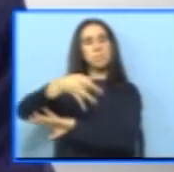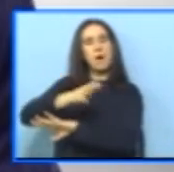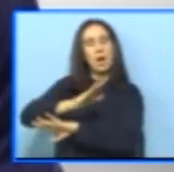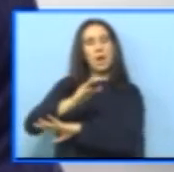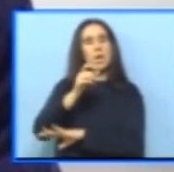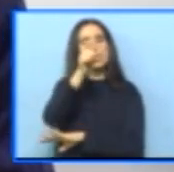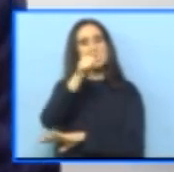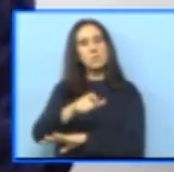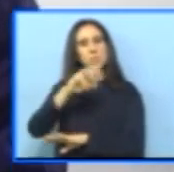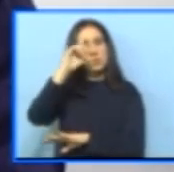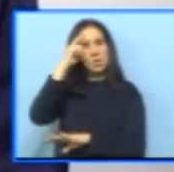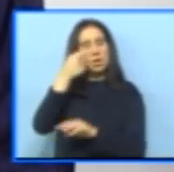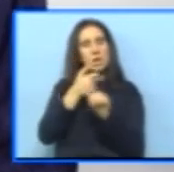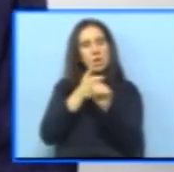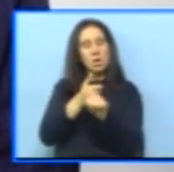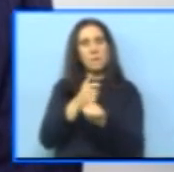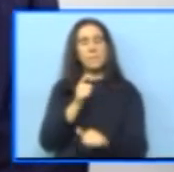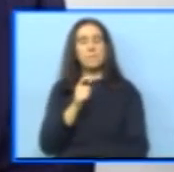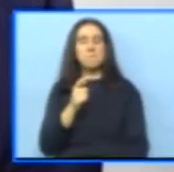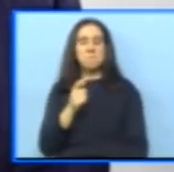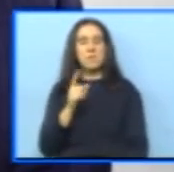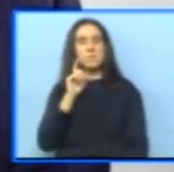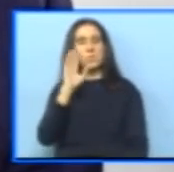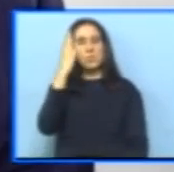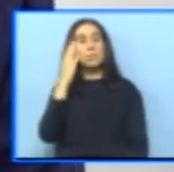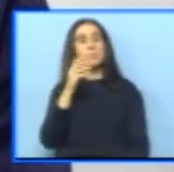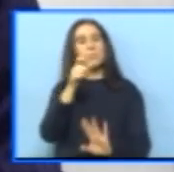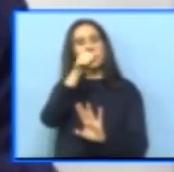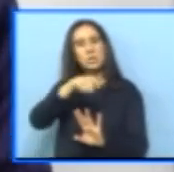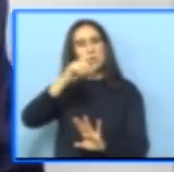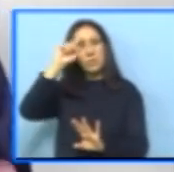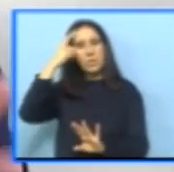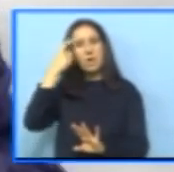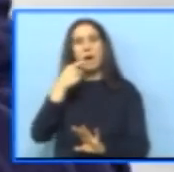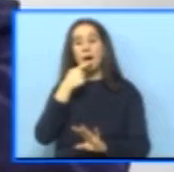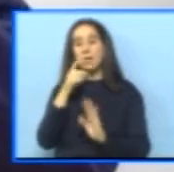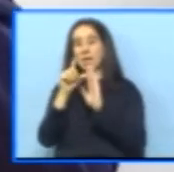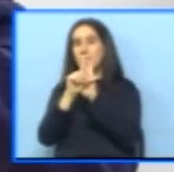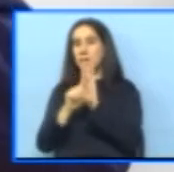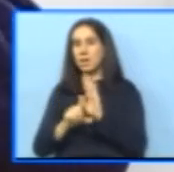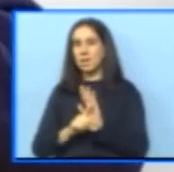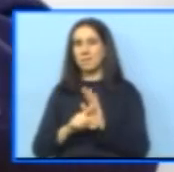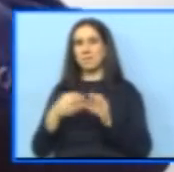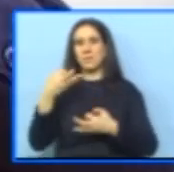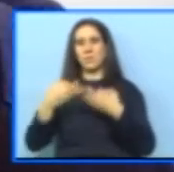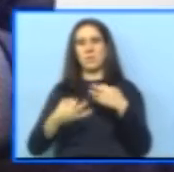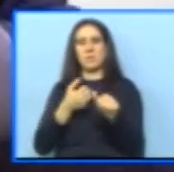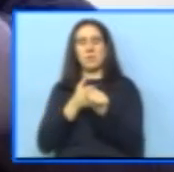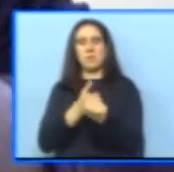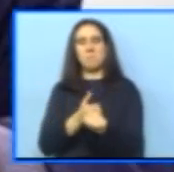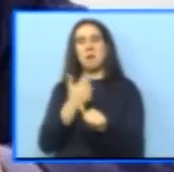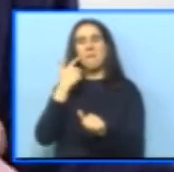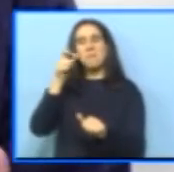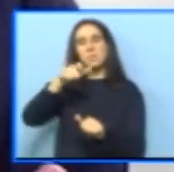é importante. Mas tem de ter porque os escribas funcionavam a partir da justiça, da lei e, porventura, nada dos